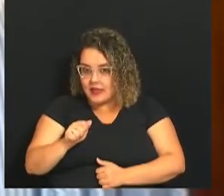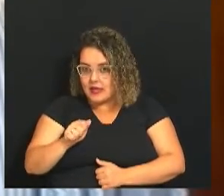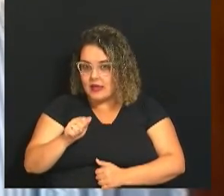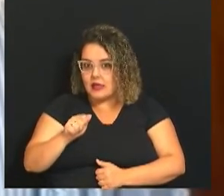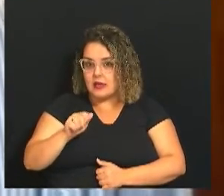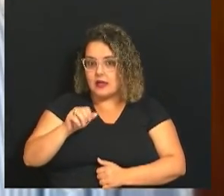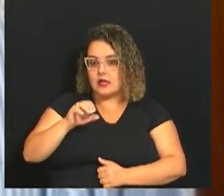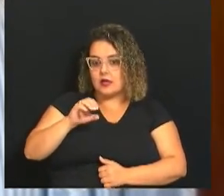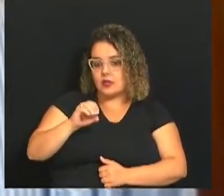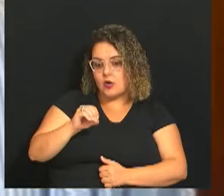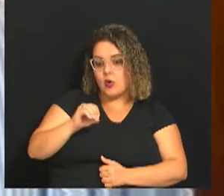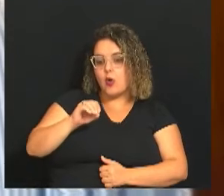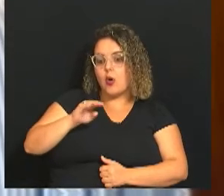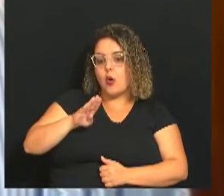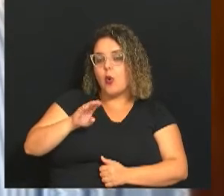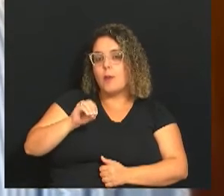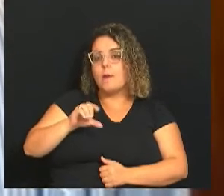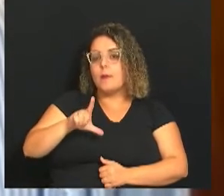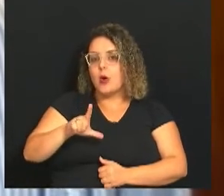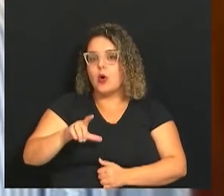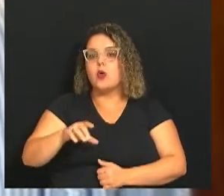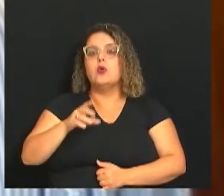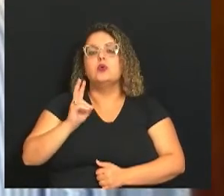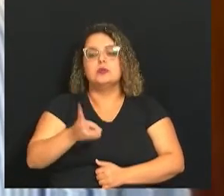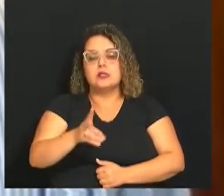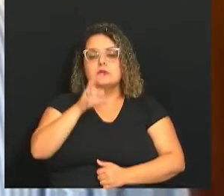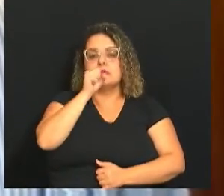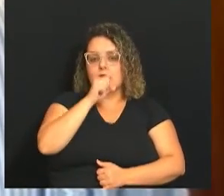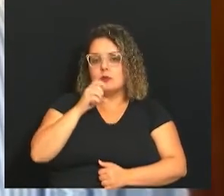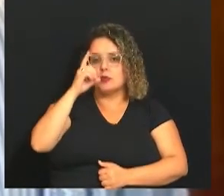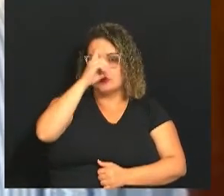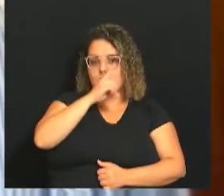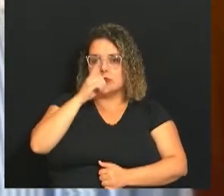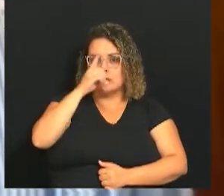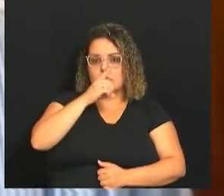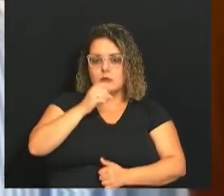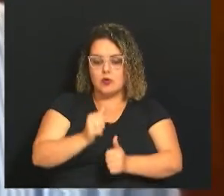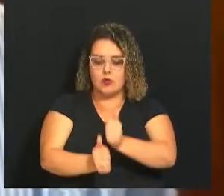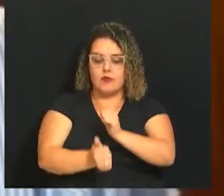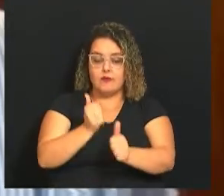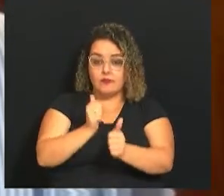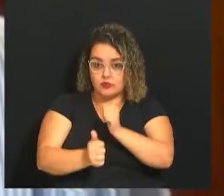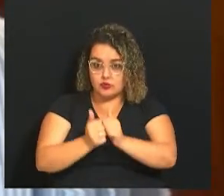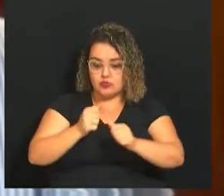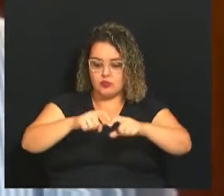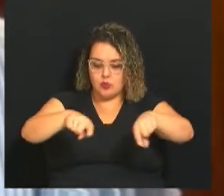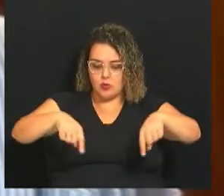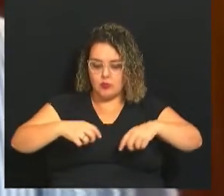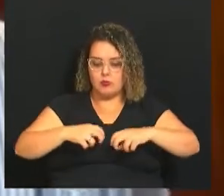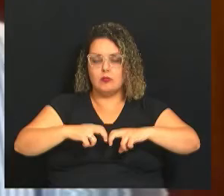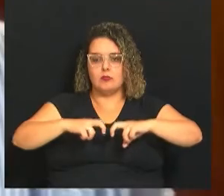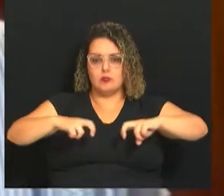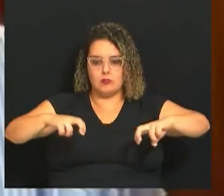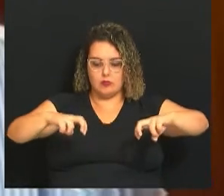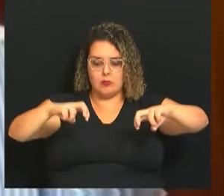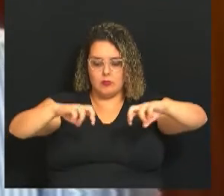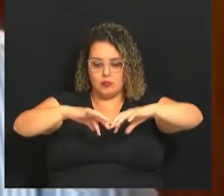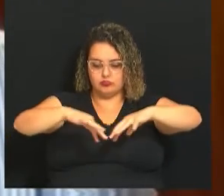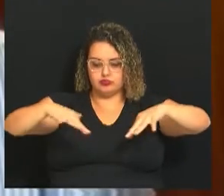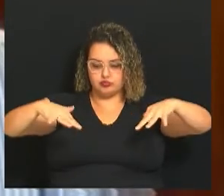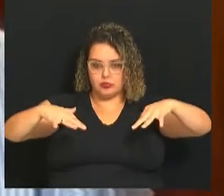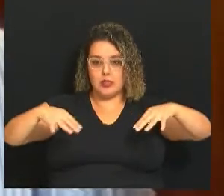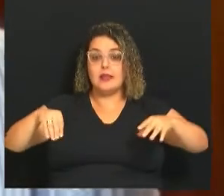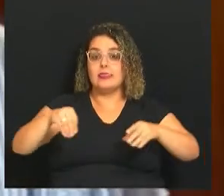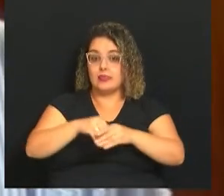de semana, né, todo sábado, a empresa disponibilizava o campo lá de futebol dentro da